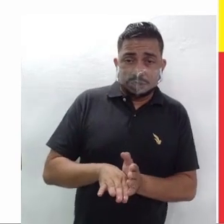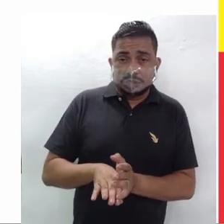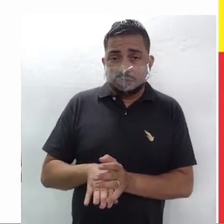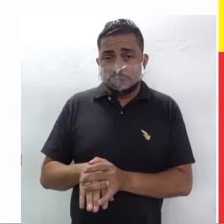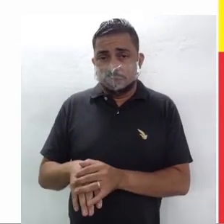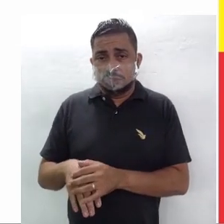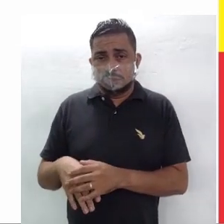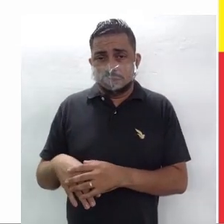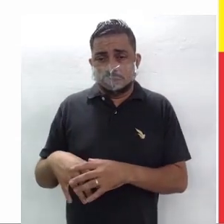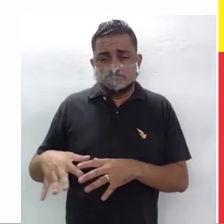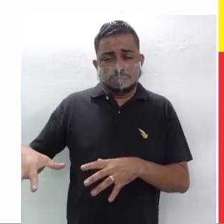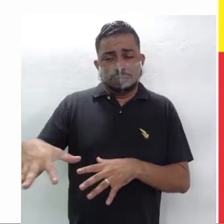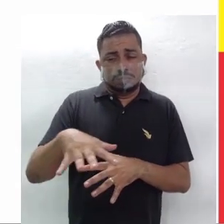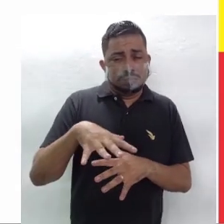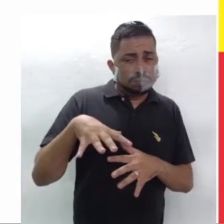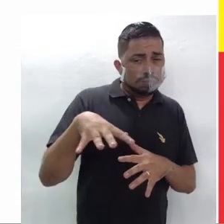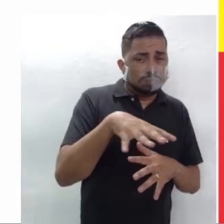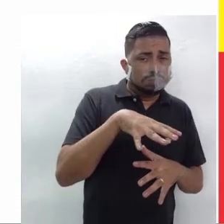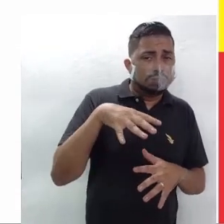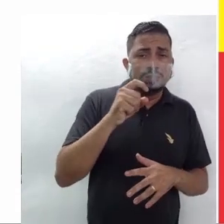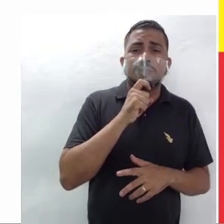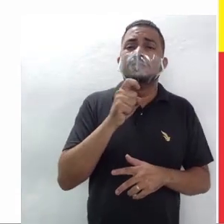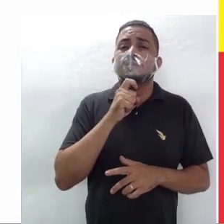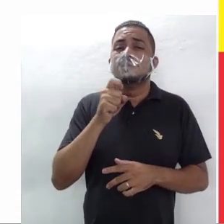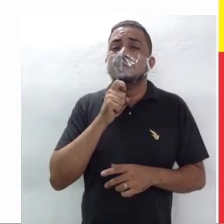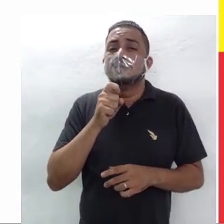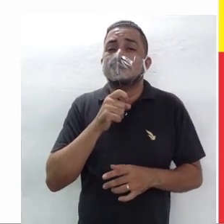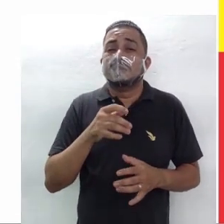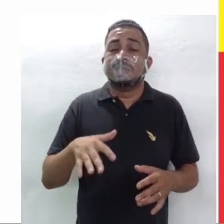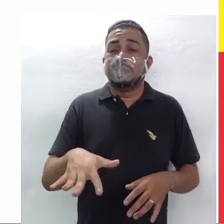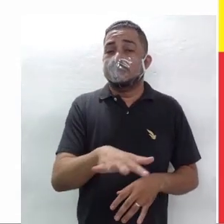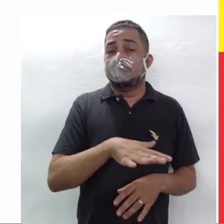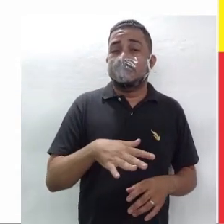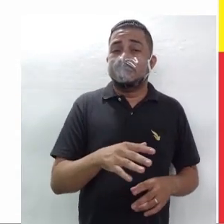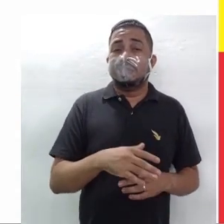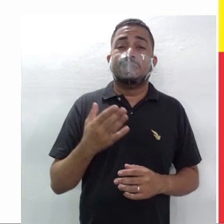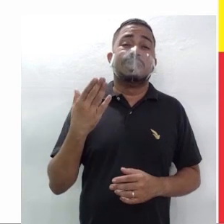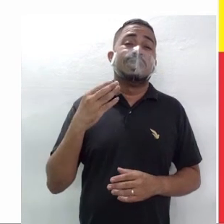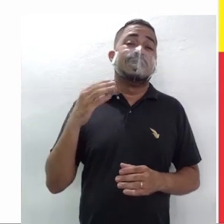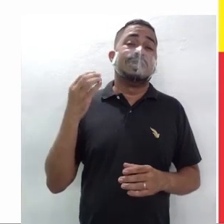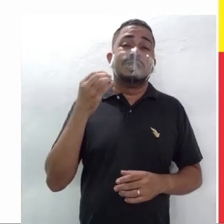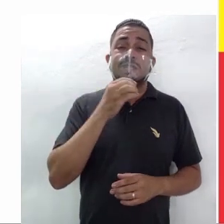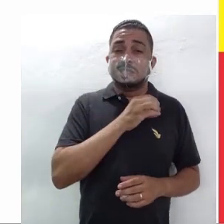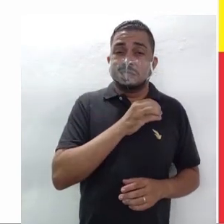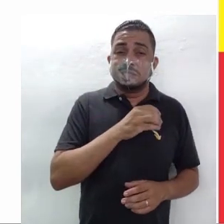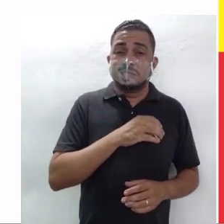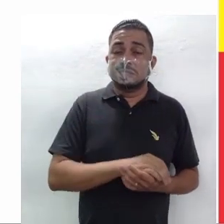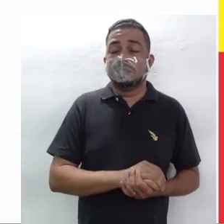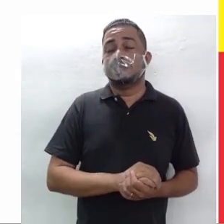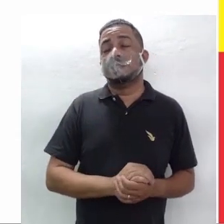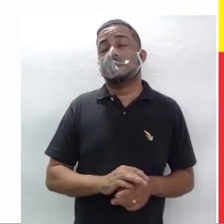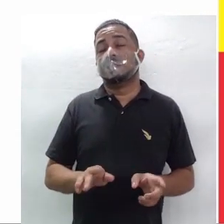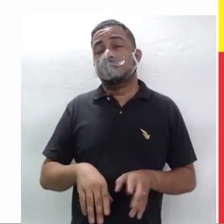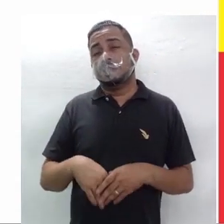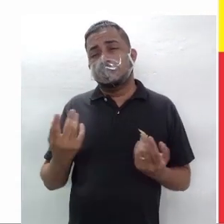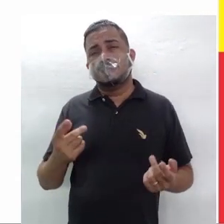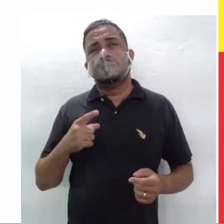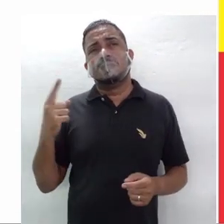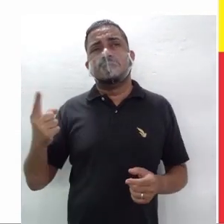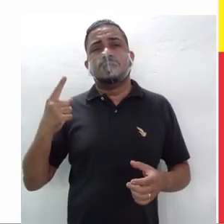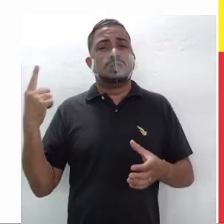de frentes frias em regiões onde o ar ele é mais quente. Então, veja só,